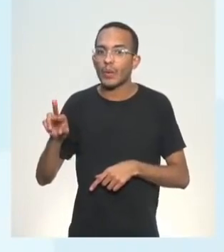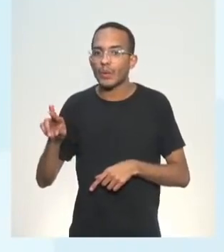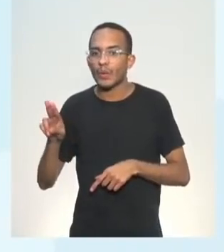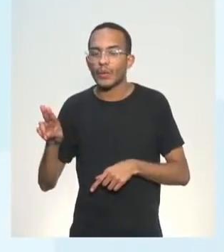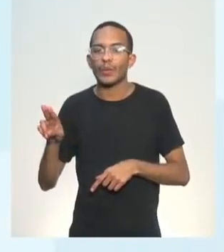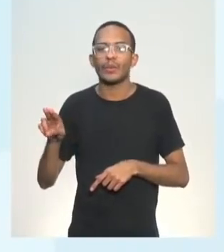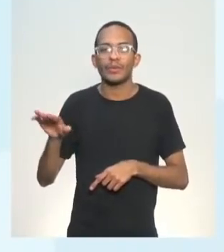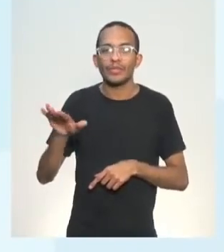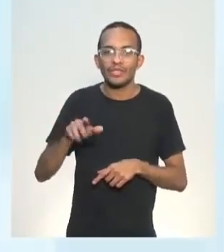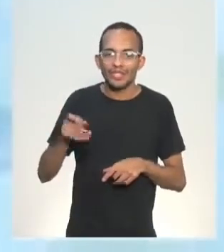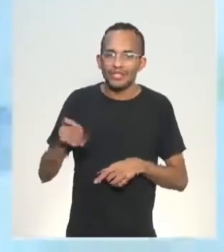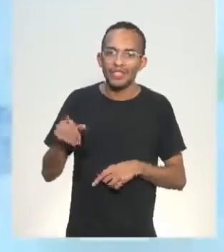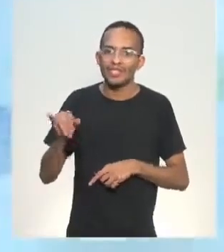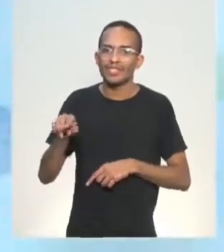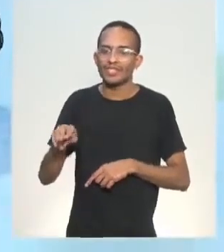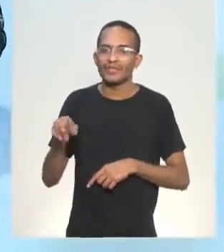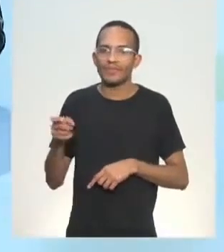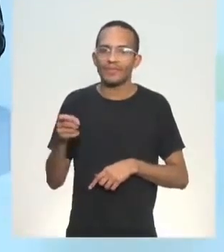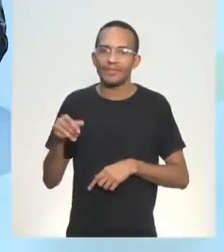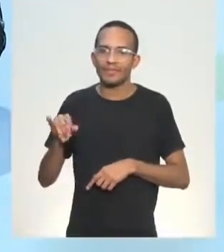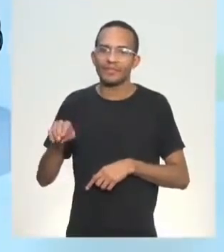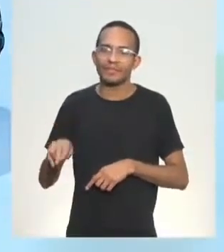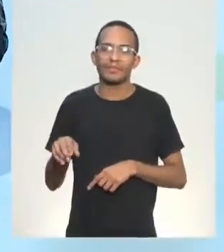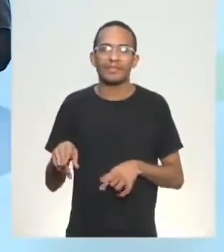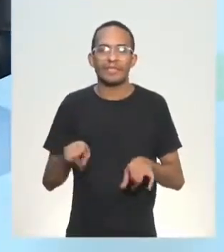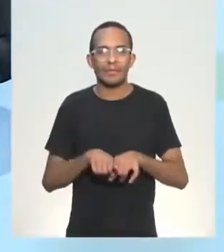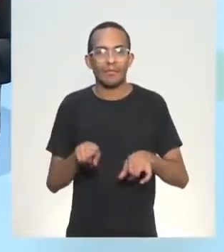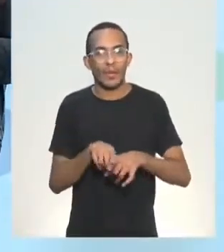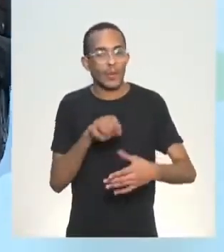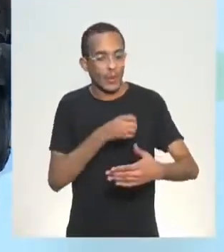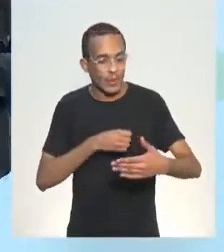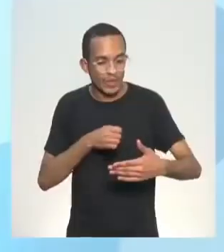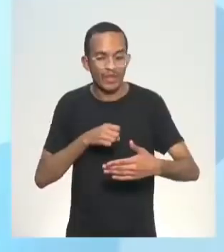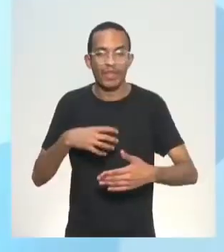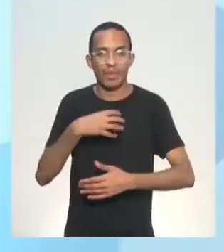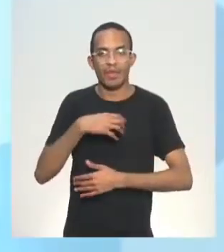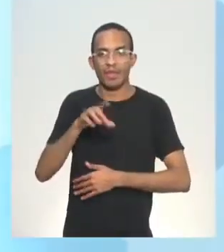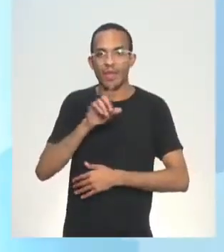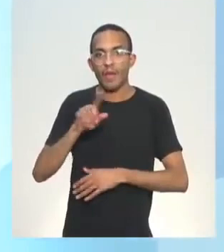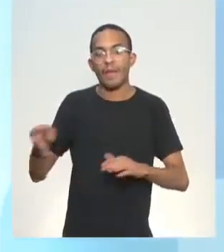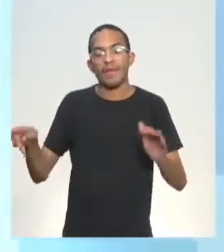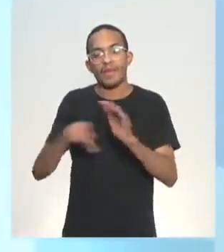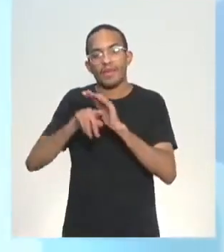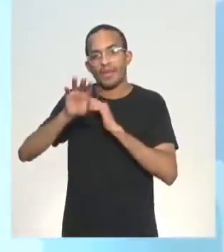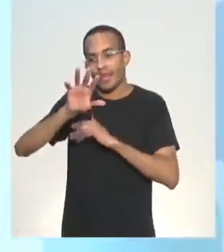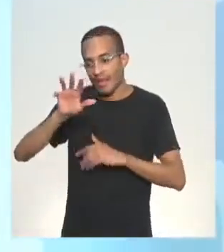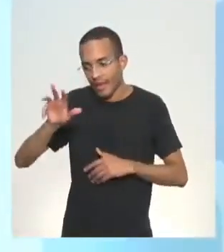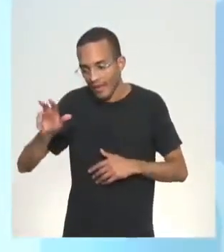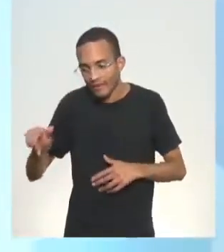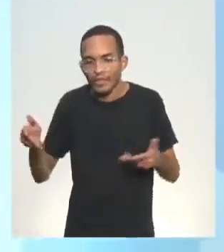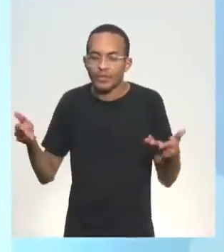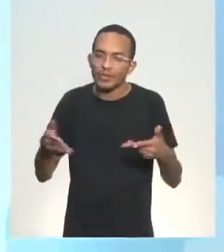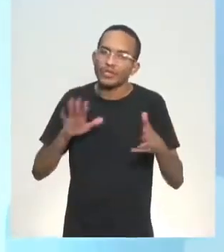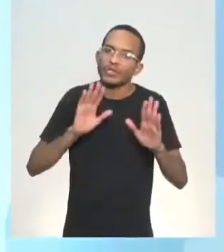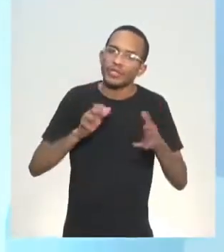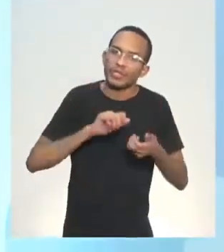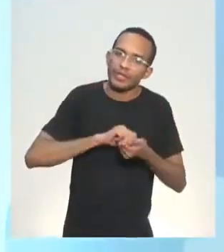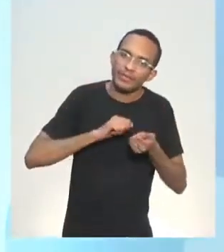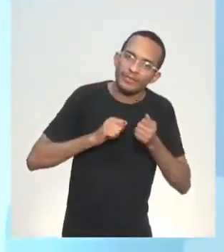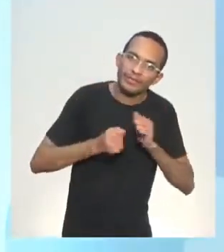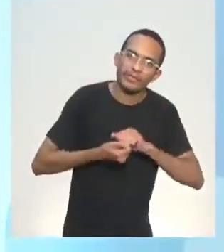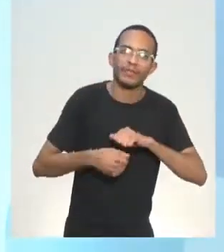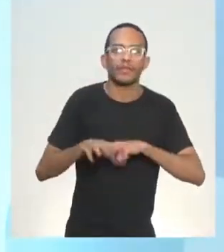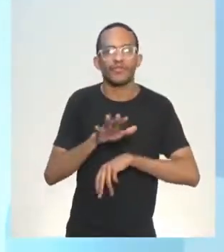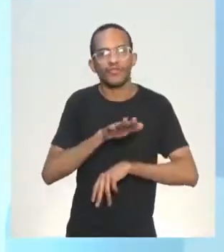pratos típicos da África, né? Hoje o pessoal fala é culinária baiana. Não, é culinária africana, né? Traduzida hoje já, né?